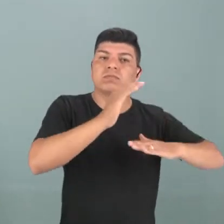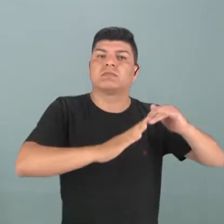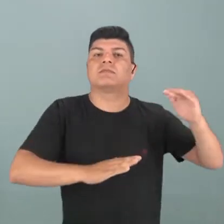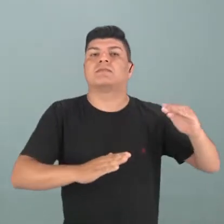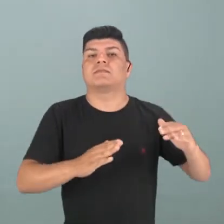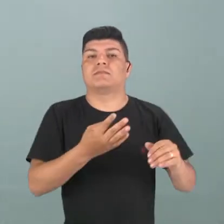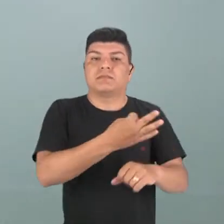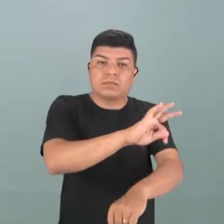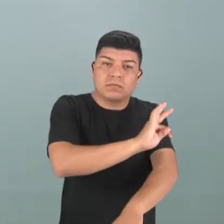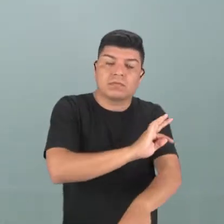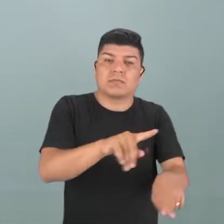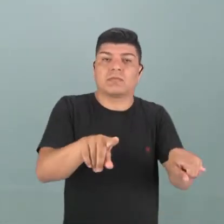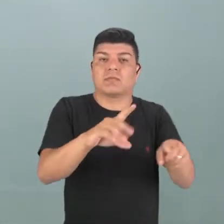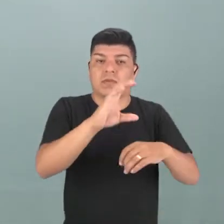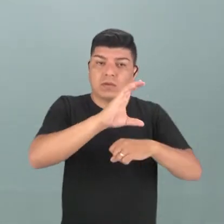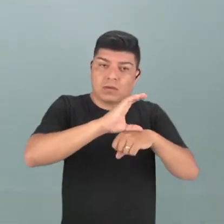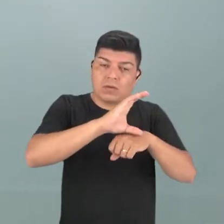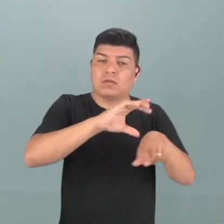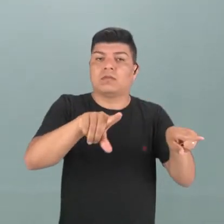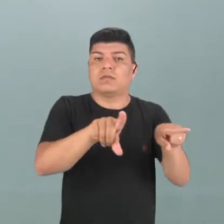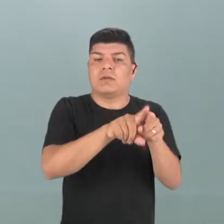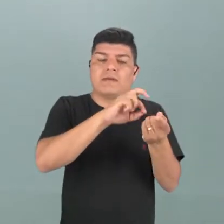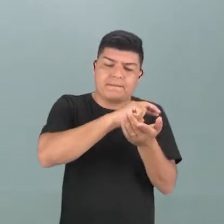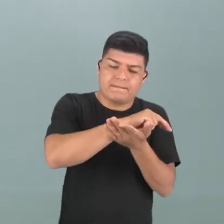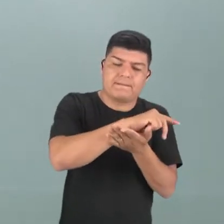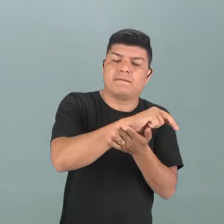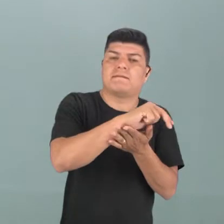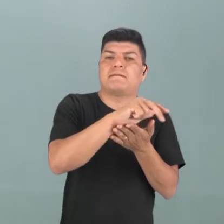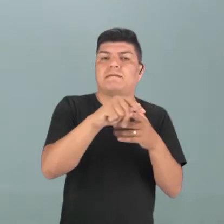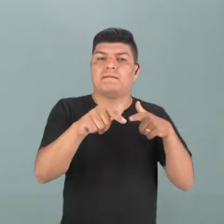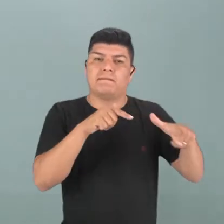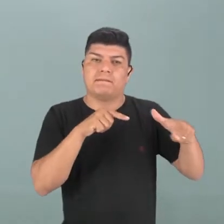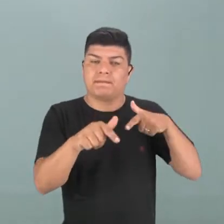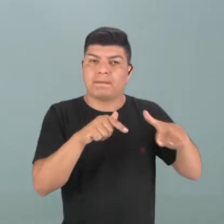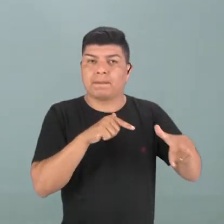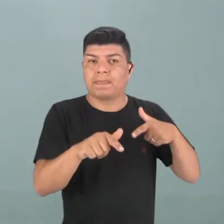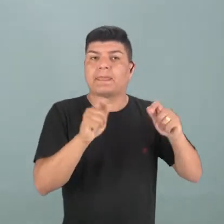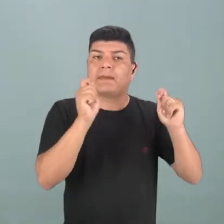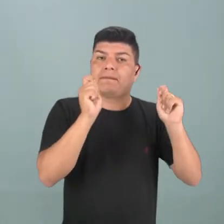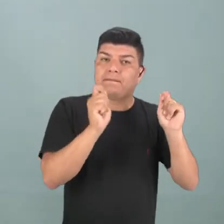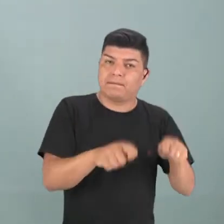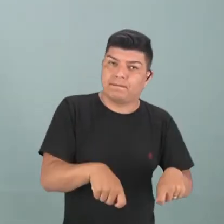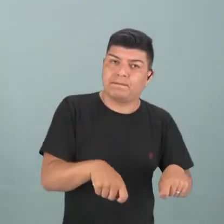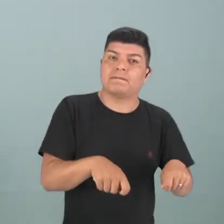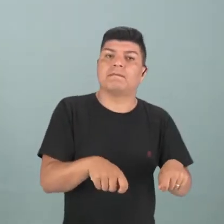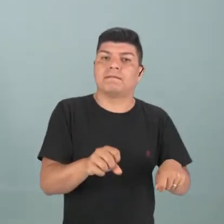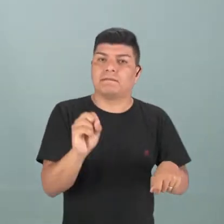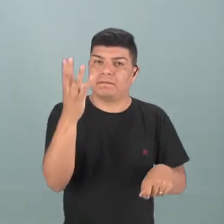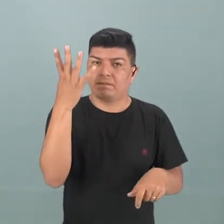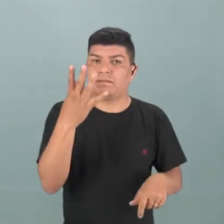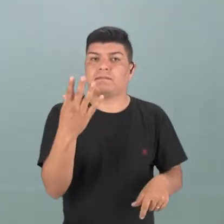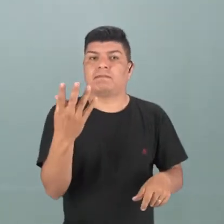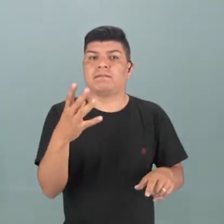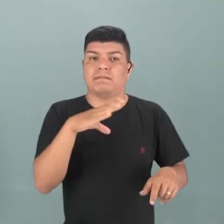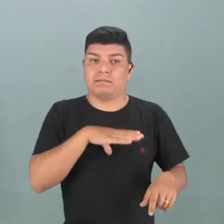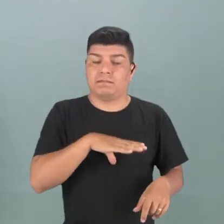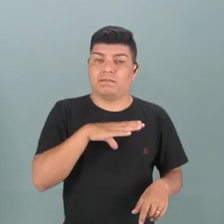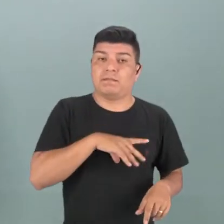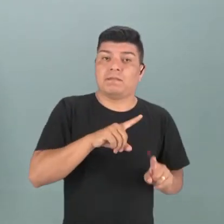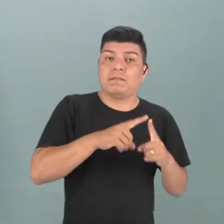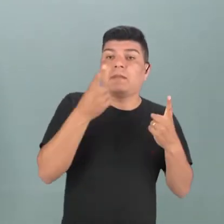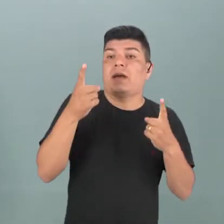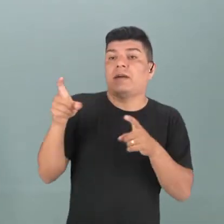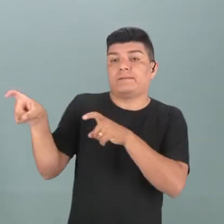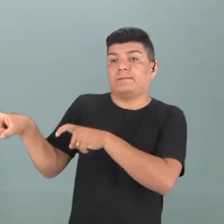cursos técnicos. Enfim, uma série de trabalhos podem ser executados na cidade. Já lá na